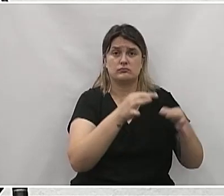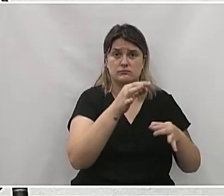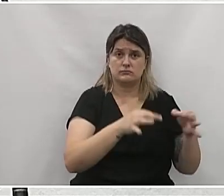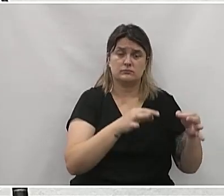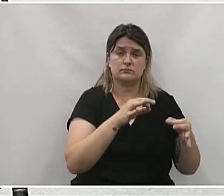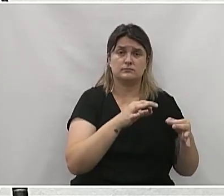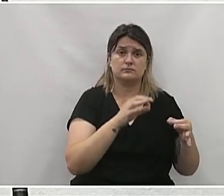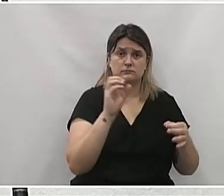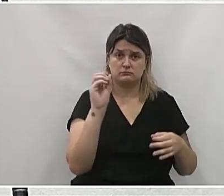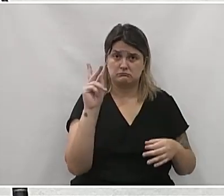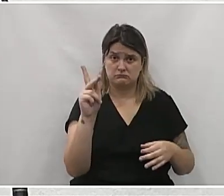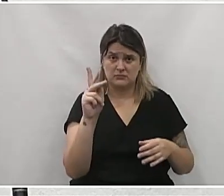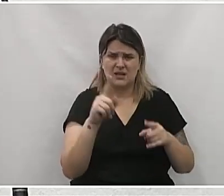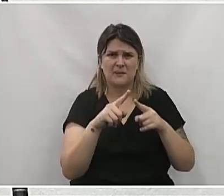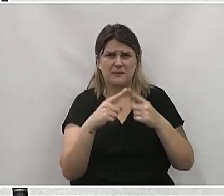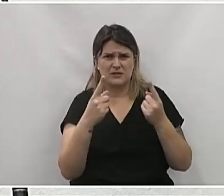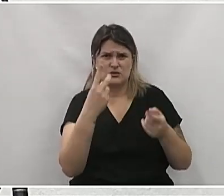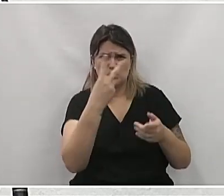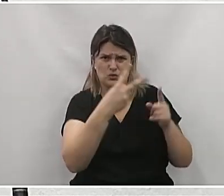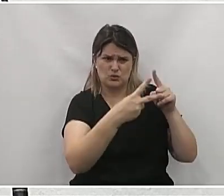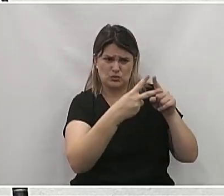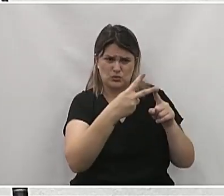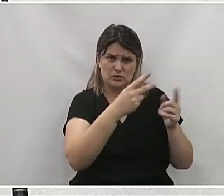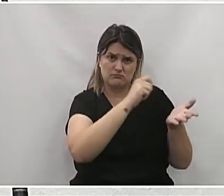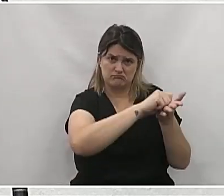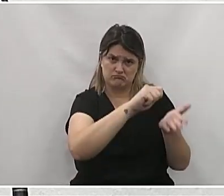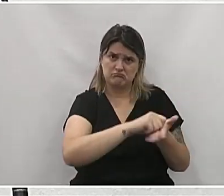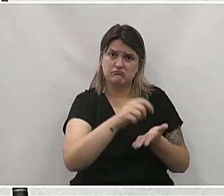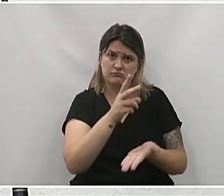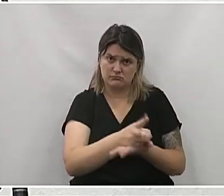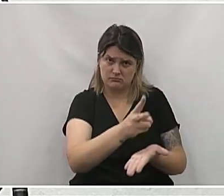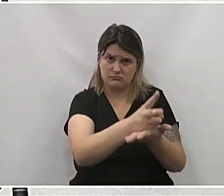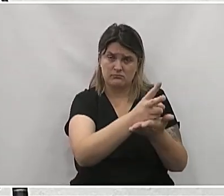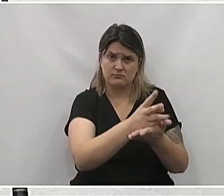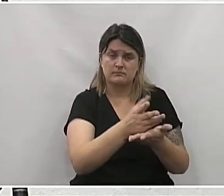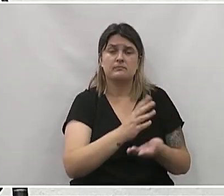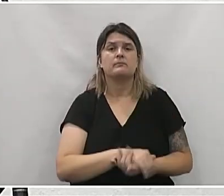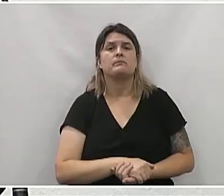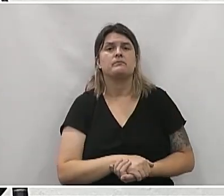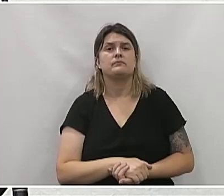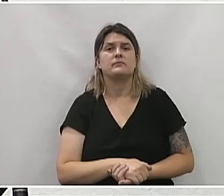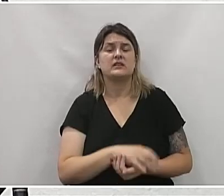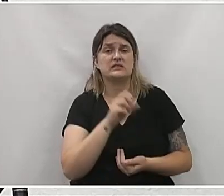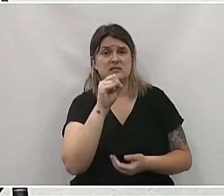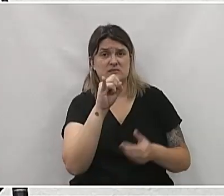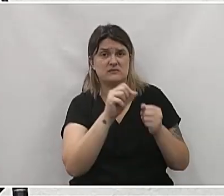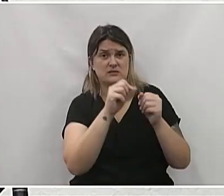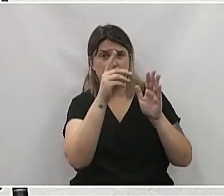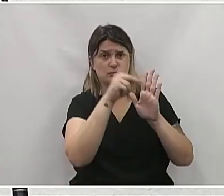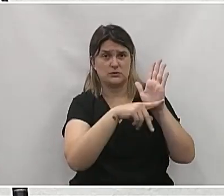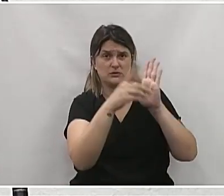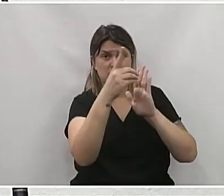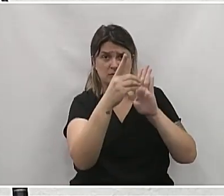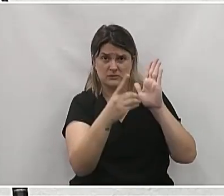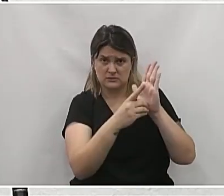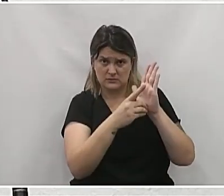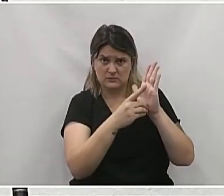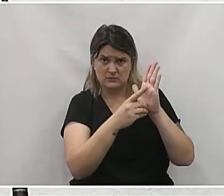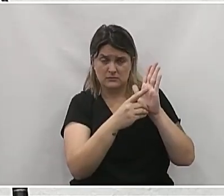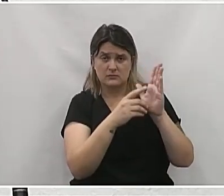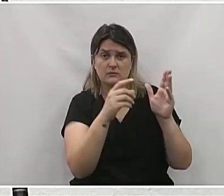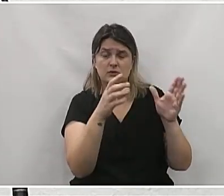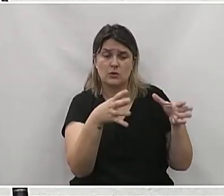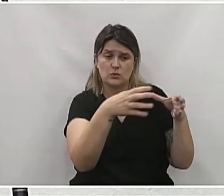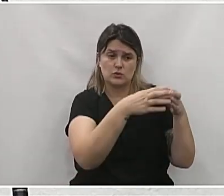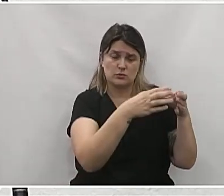julgamento. Ok, mas duas assinaturas deram sequência. Teoricamente, se seguir o projeto de decreto, de parecer